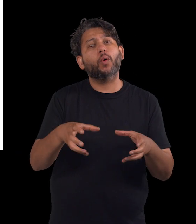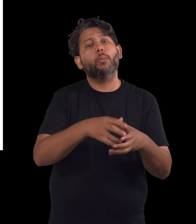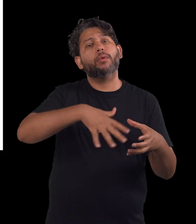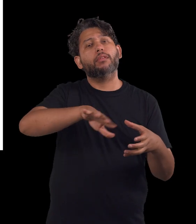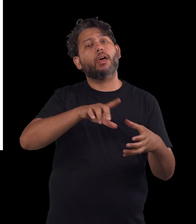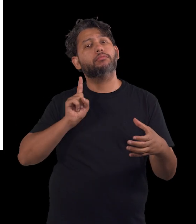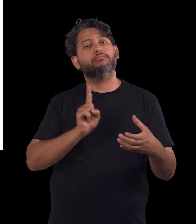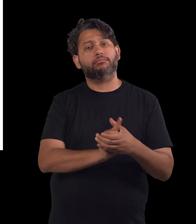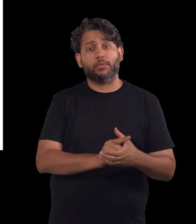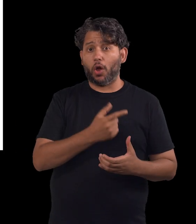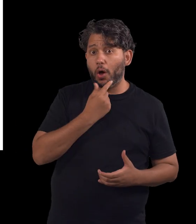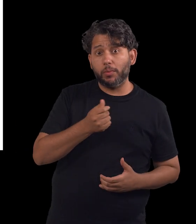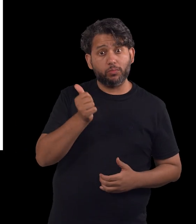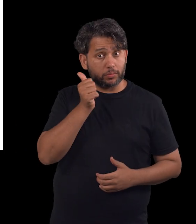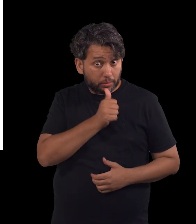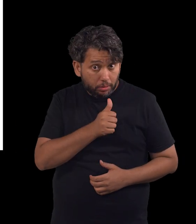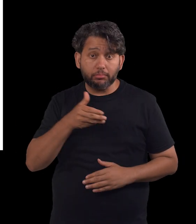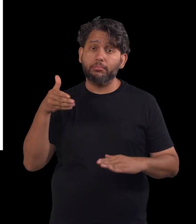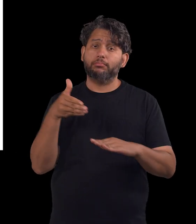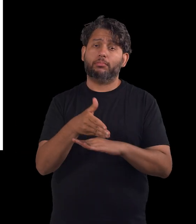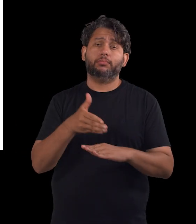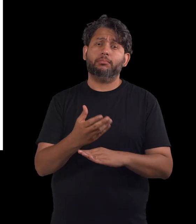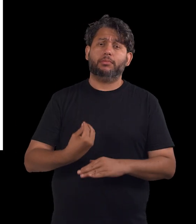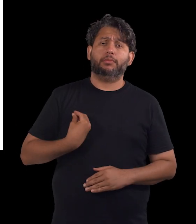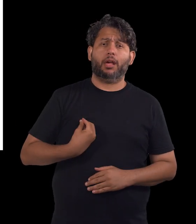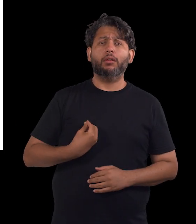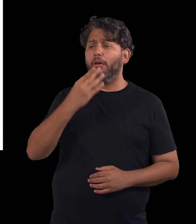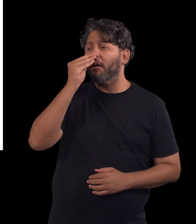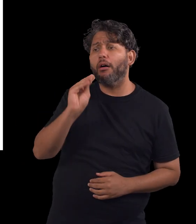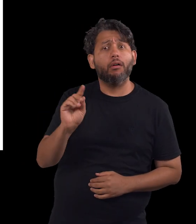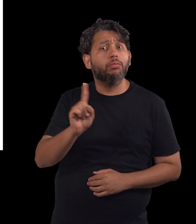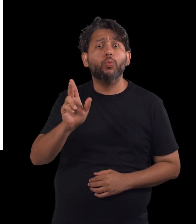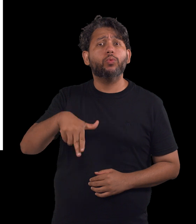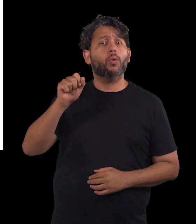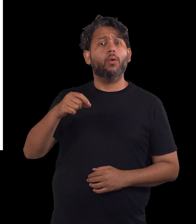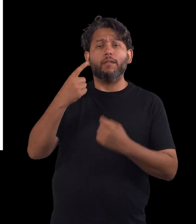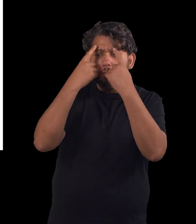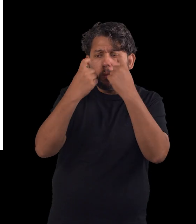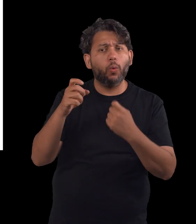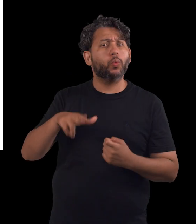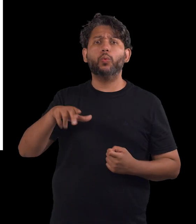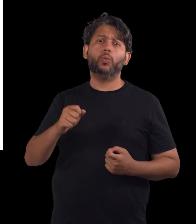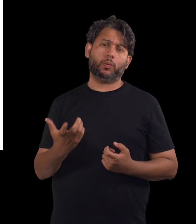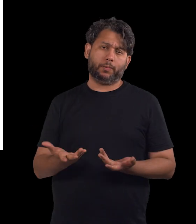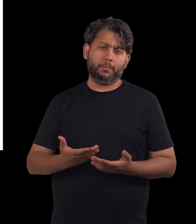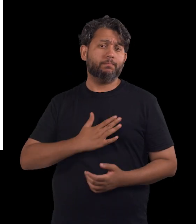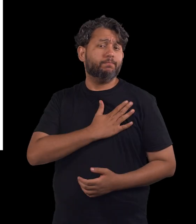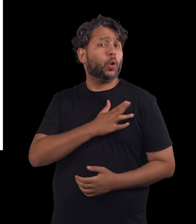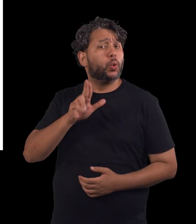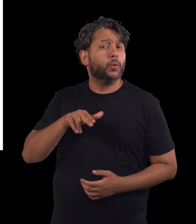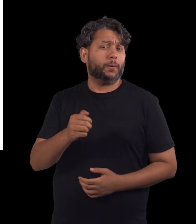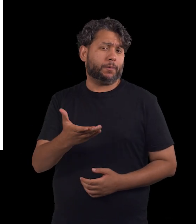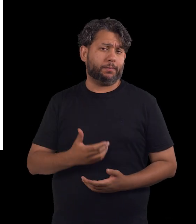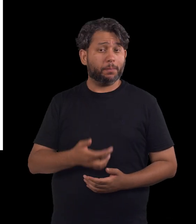comunitária, protegendo meninos e meninas de qualquer forma de negligência, discriminação ou violência. Cuidar